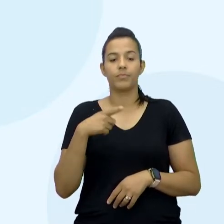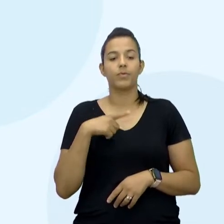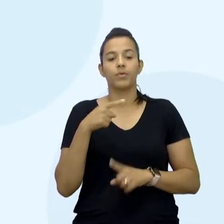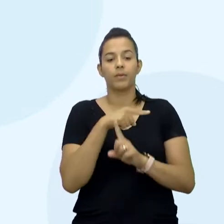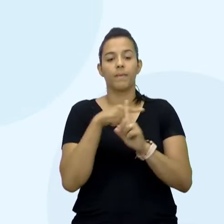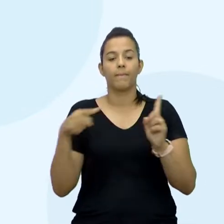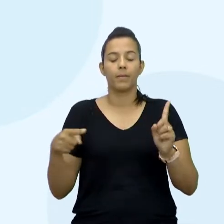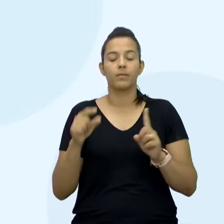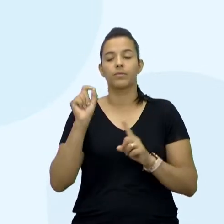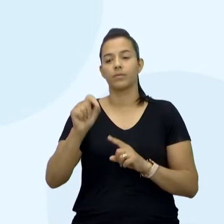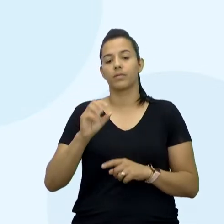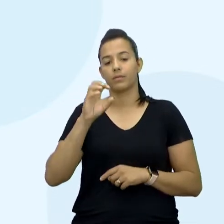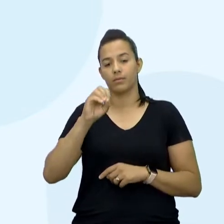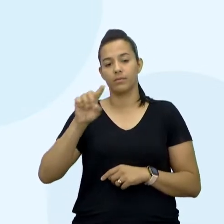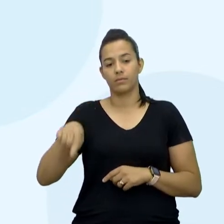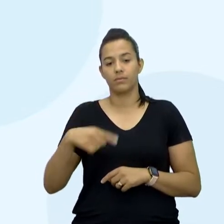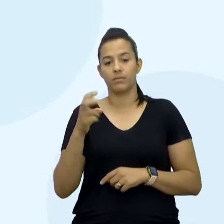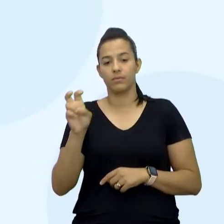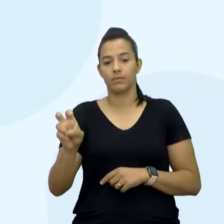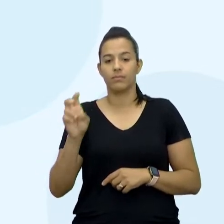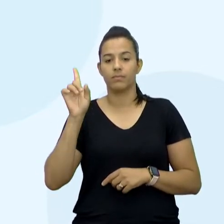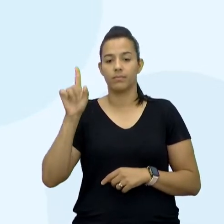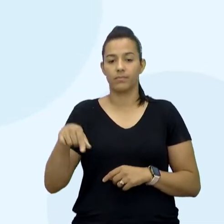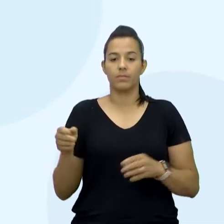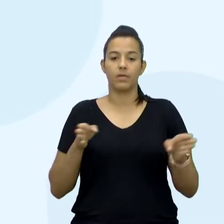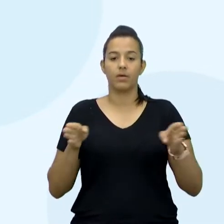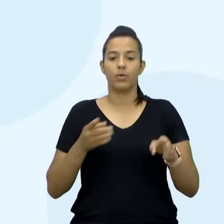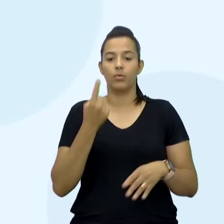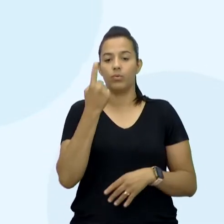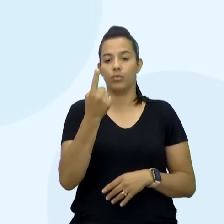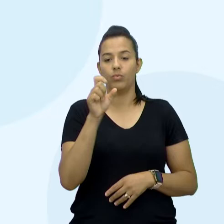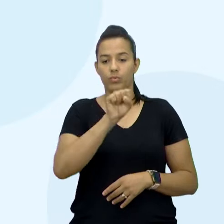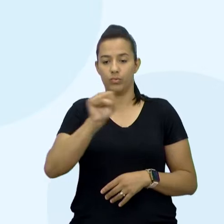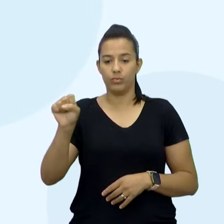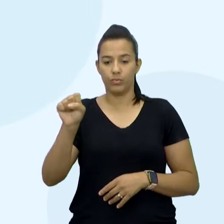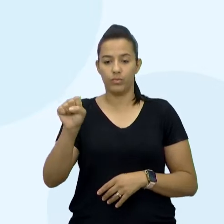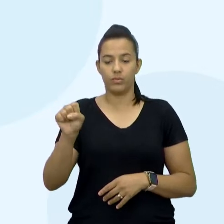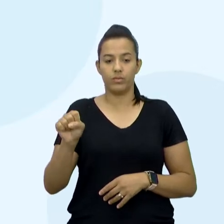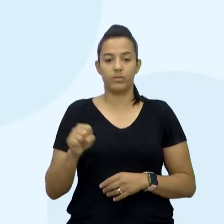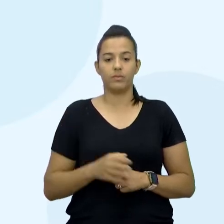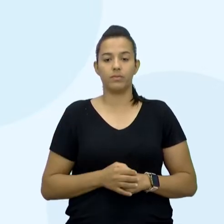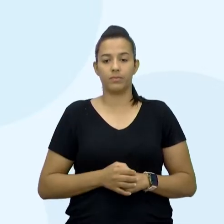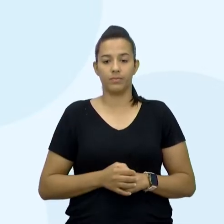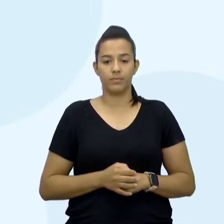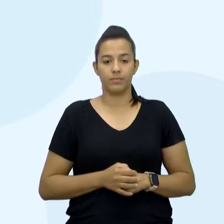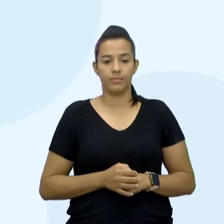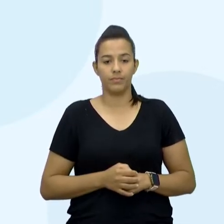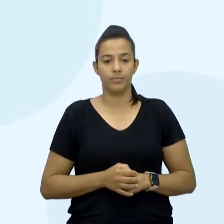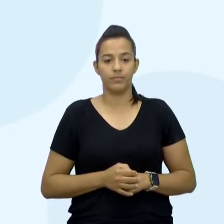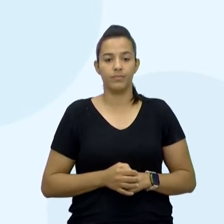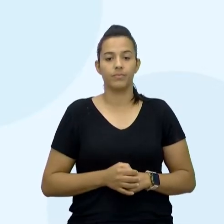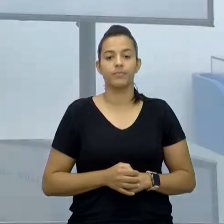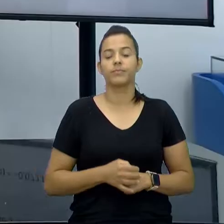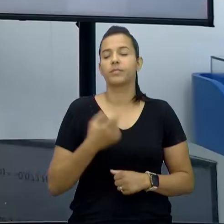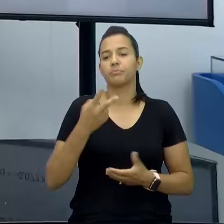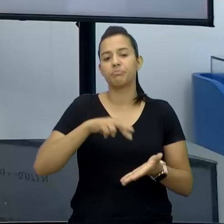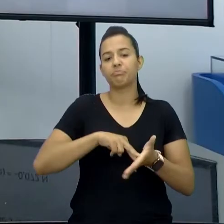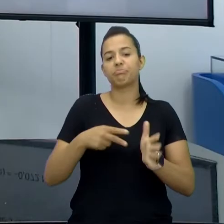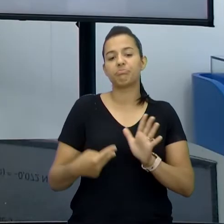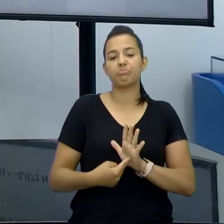meio. Então, o período de oscilação vai dar em torno de 1 segundo. O que quer dizer isso,